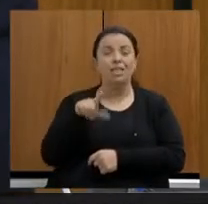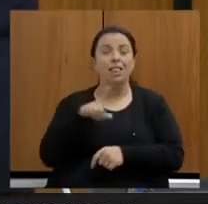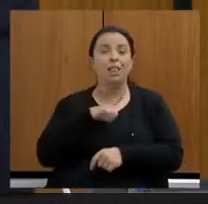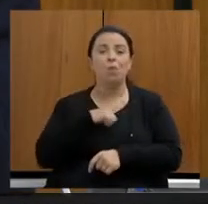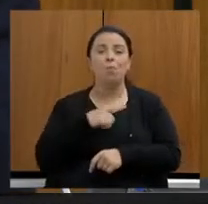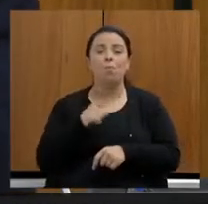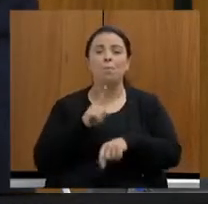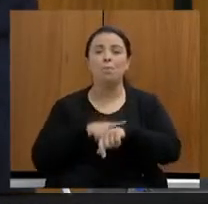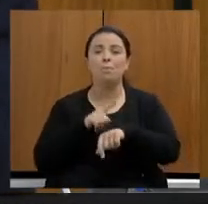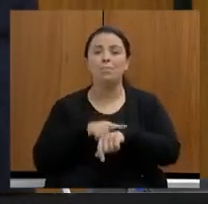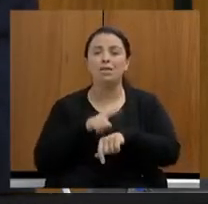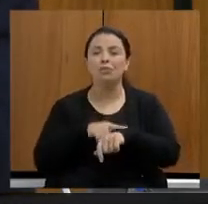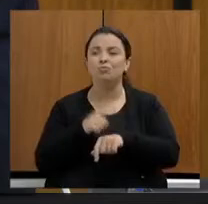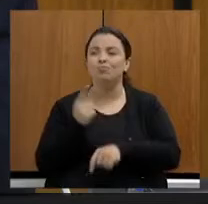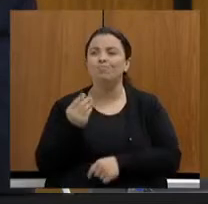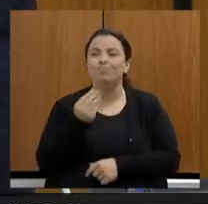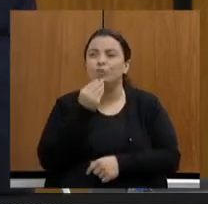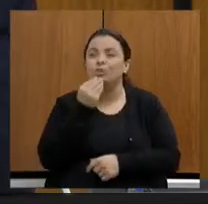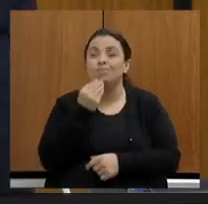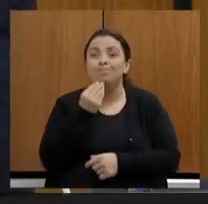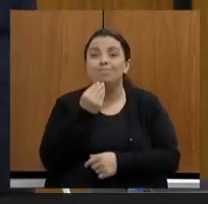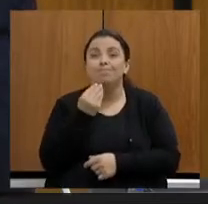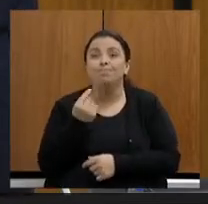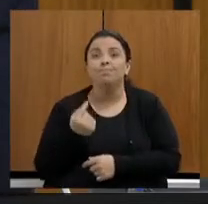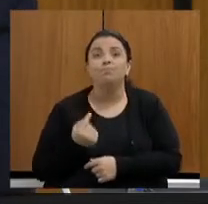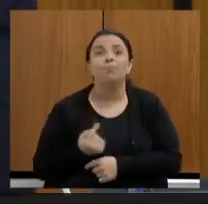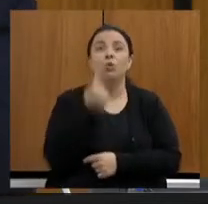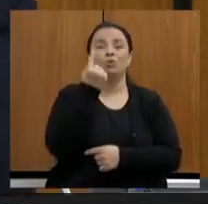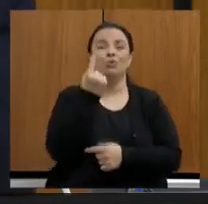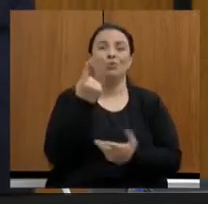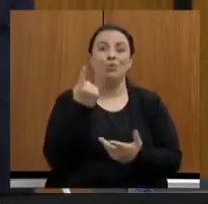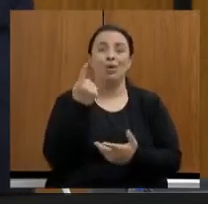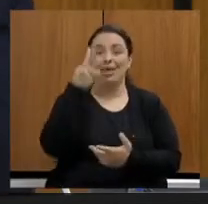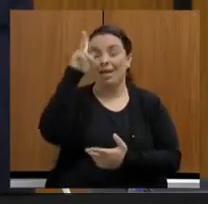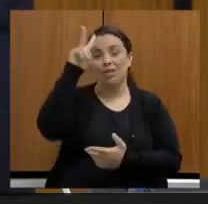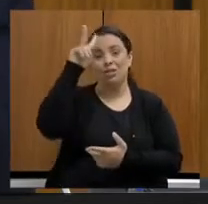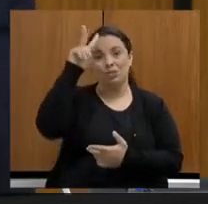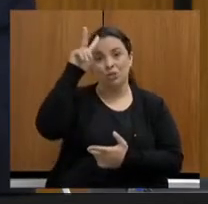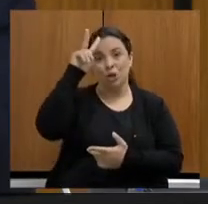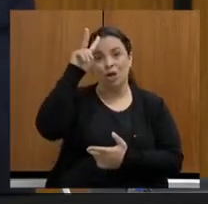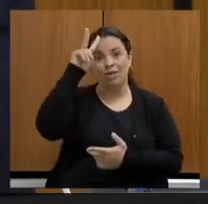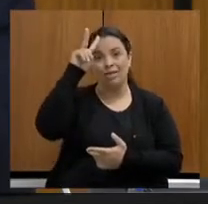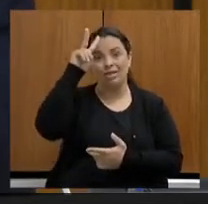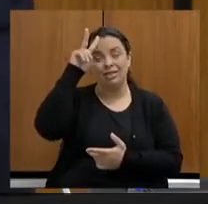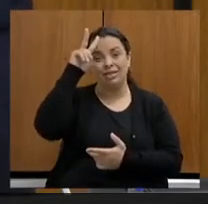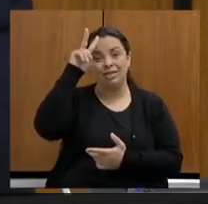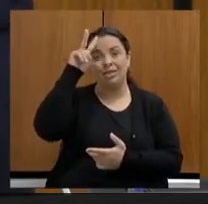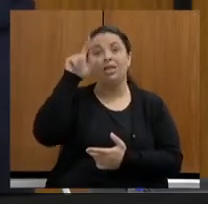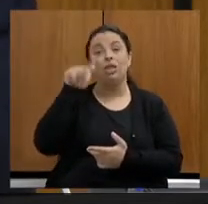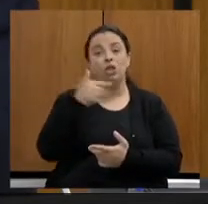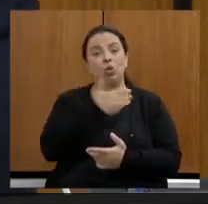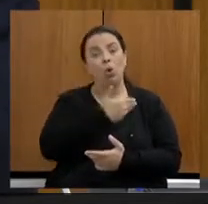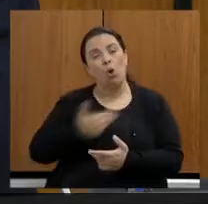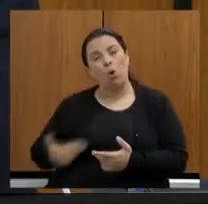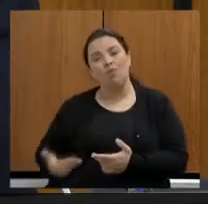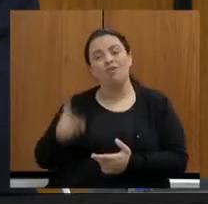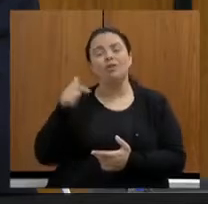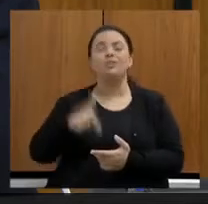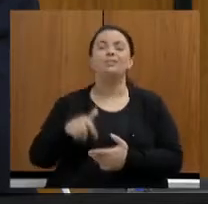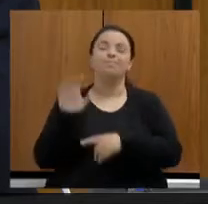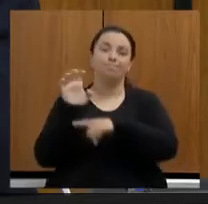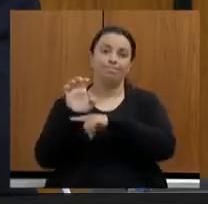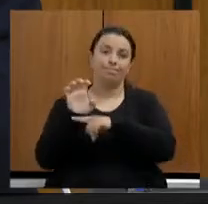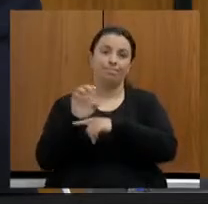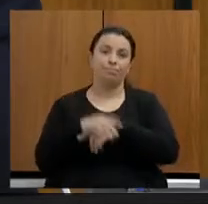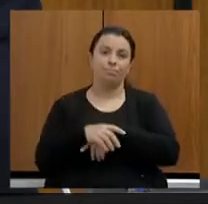da condução da educação desse estado impor porque nós estamos falando de recursos do fundeb